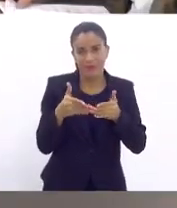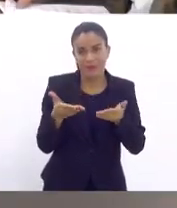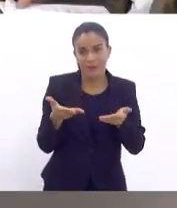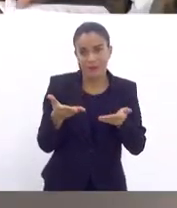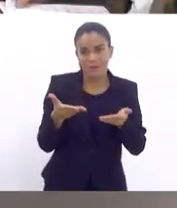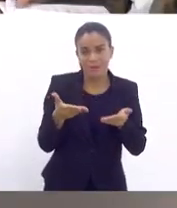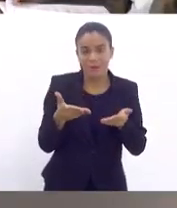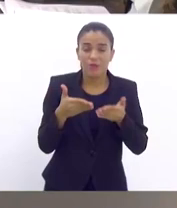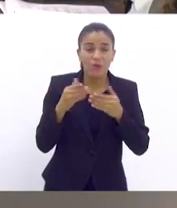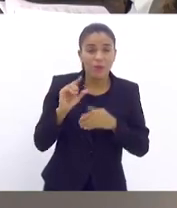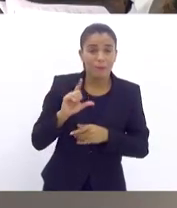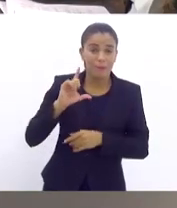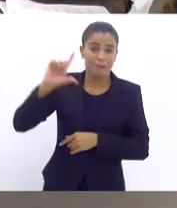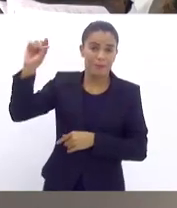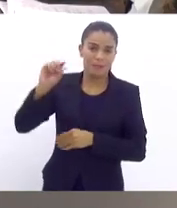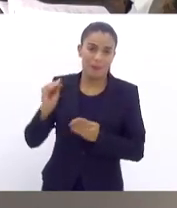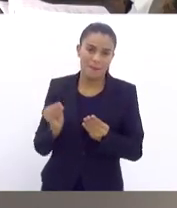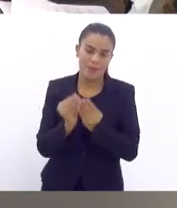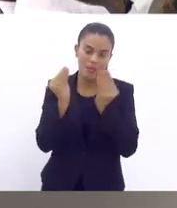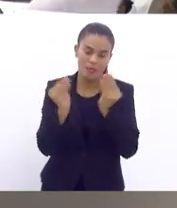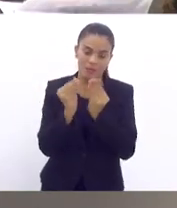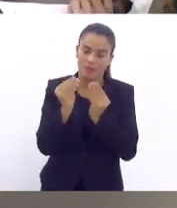meus pecados